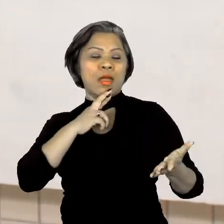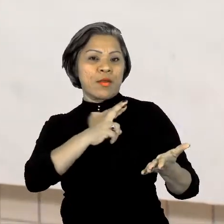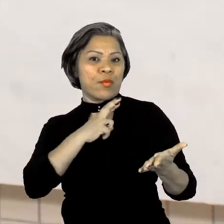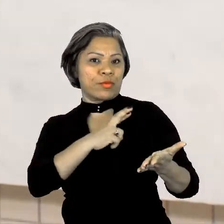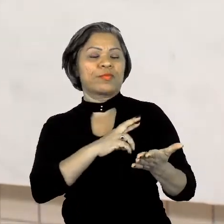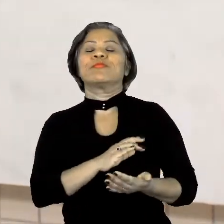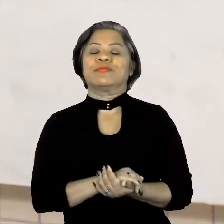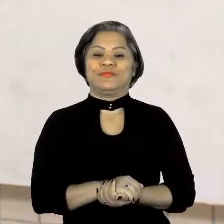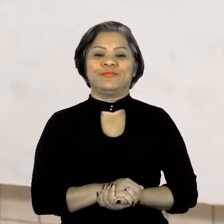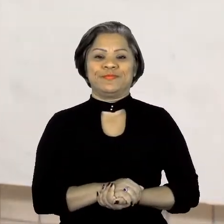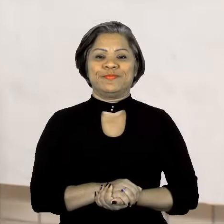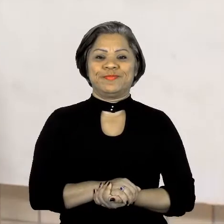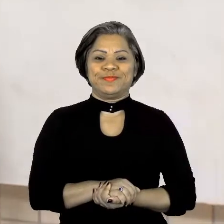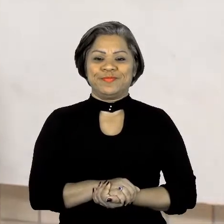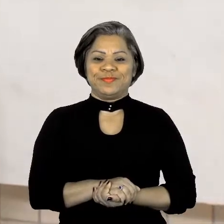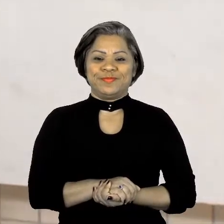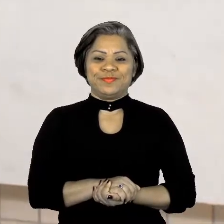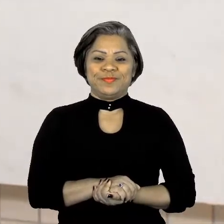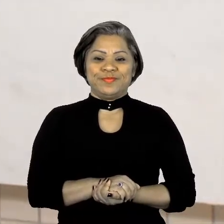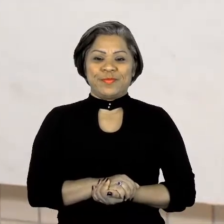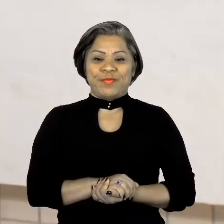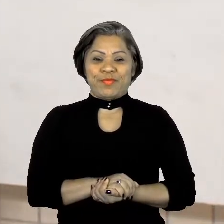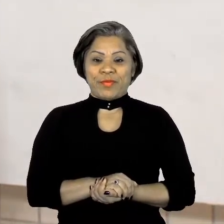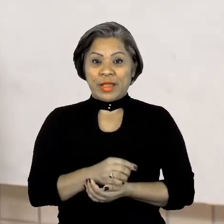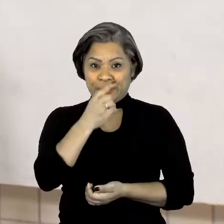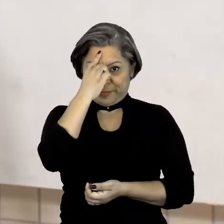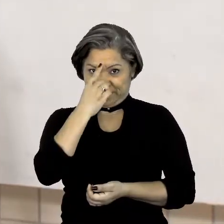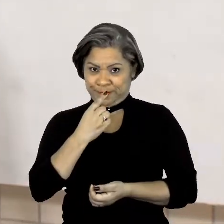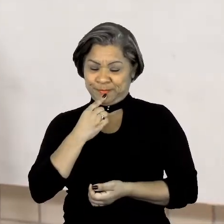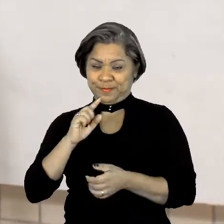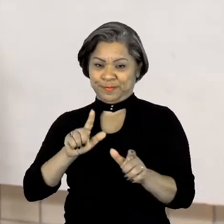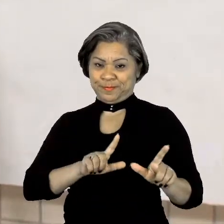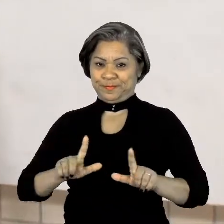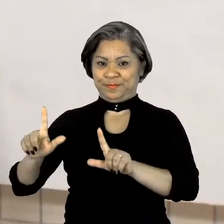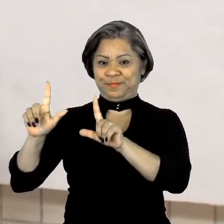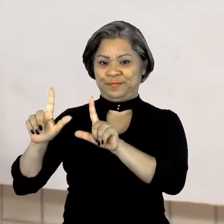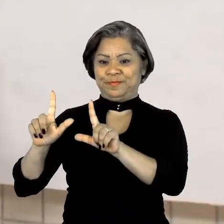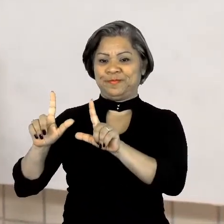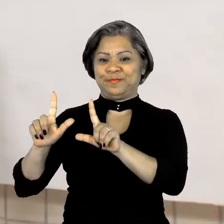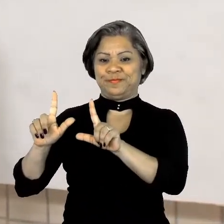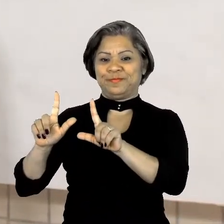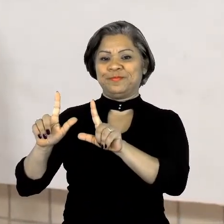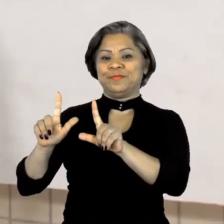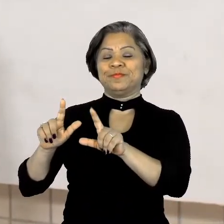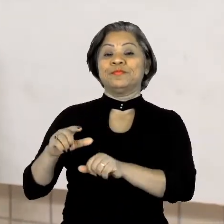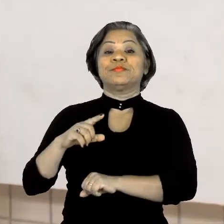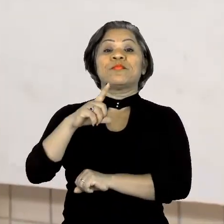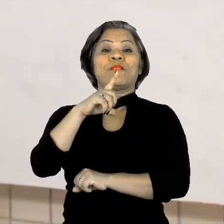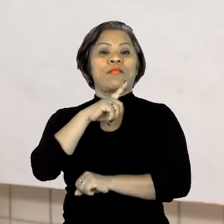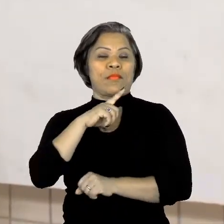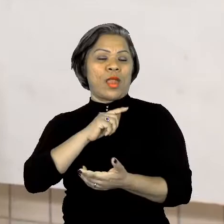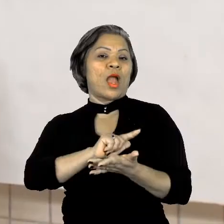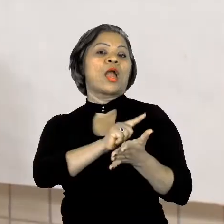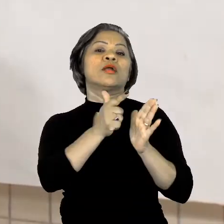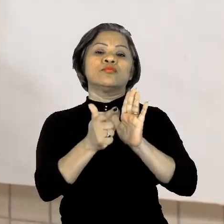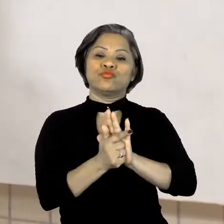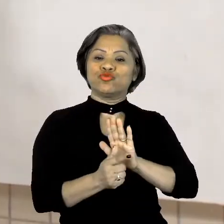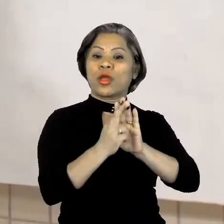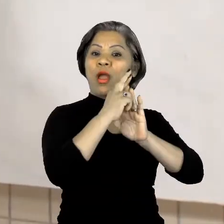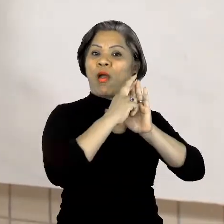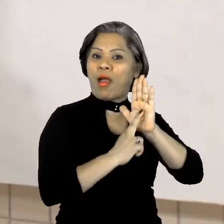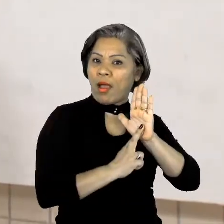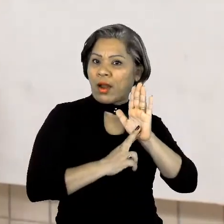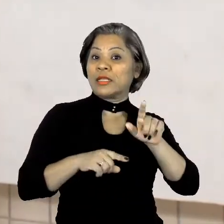tá? Primeiro slide, por favor. Nós vamos trabalhar o gênero relatório e nós vamos falar de um passeio